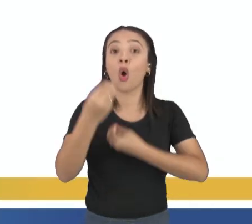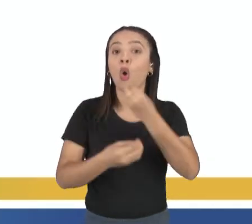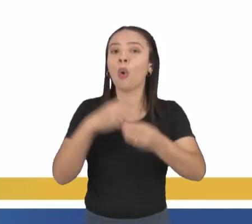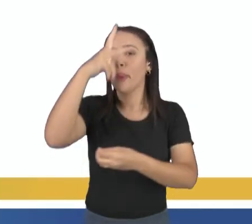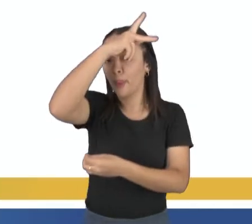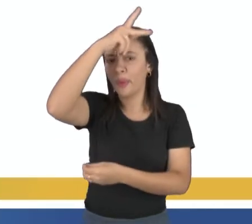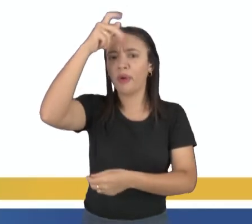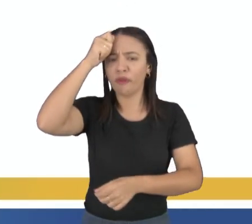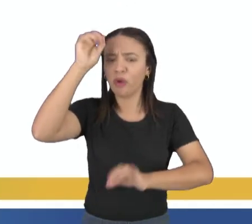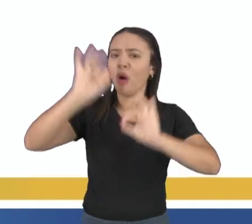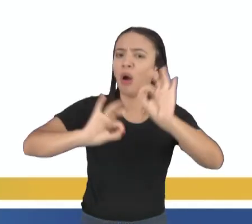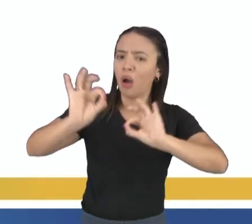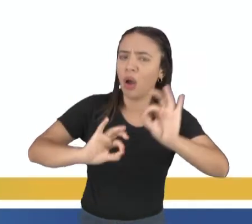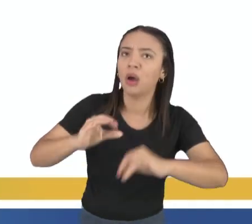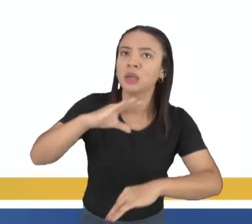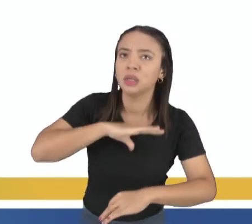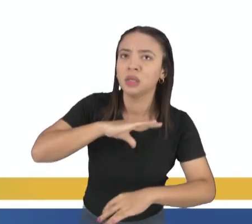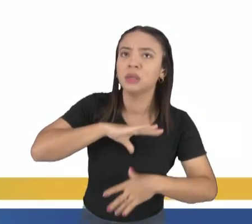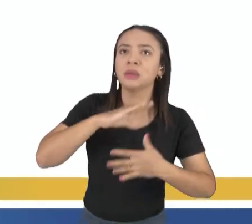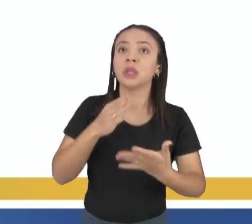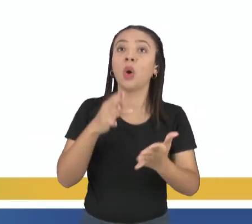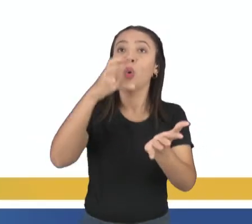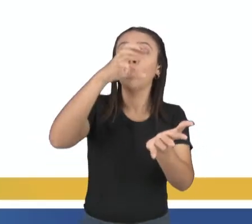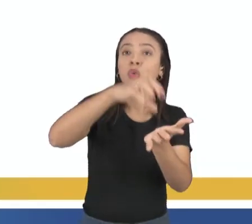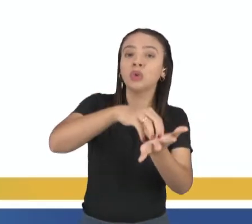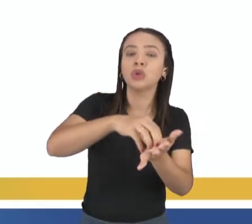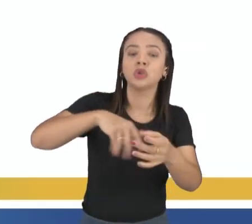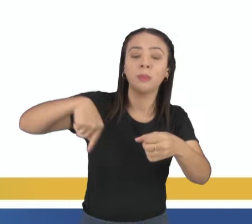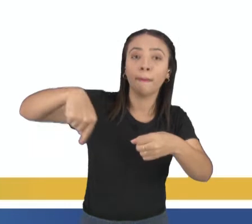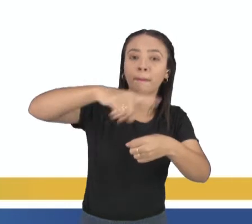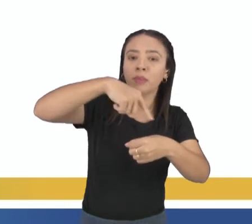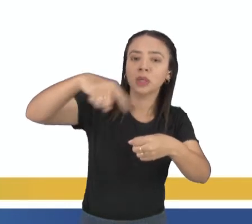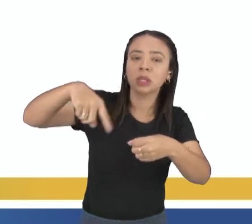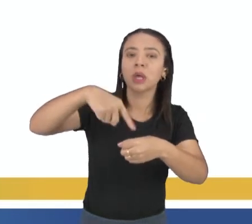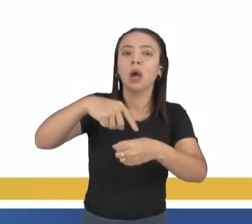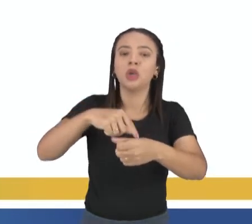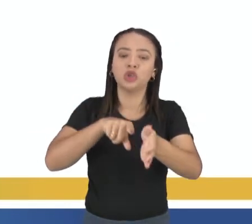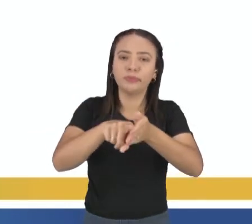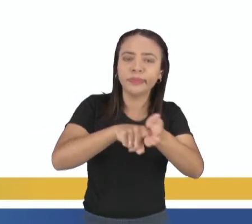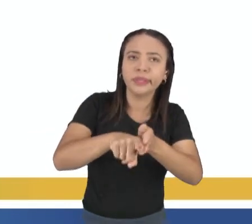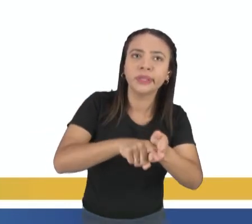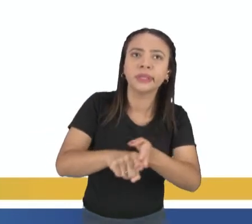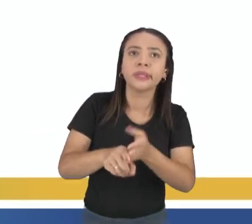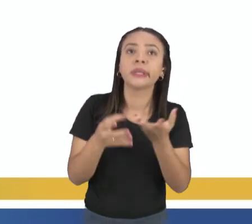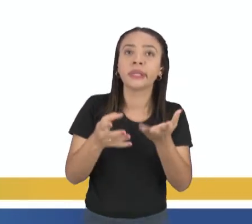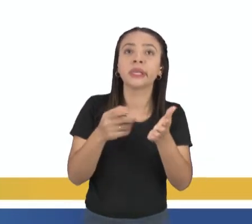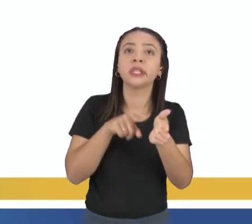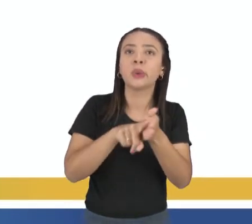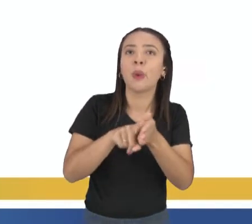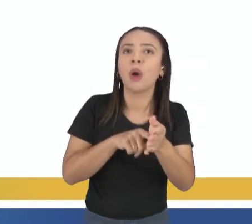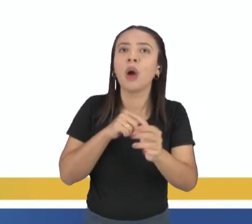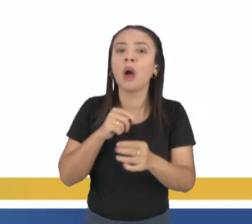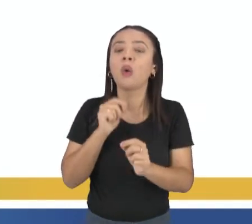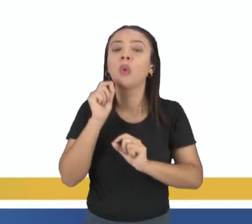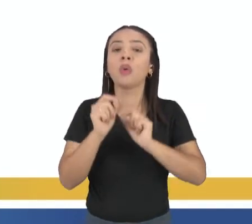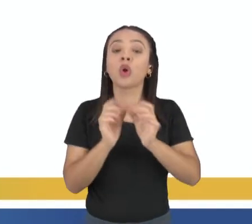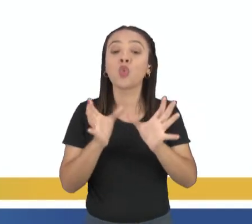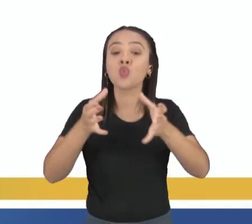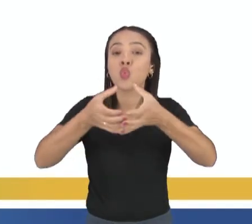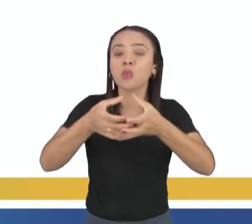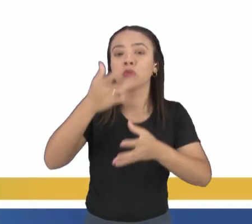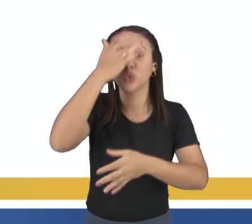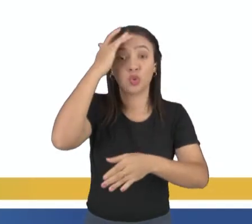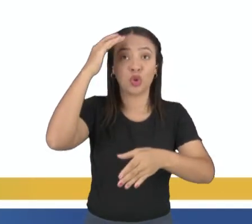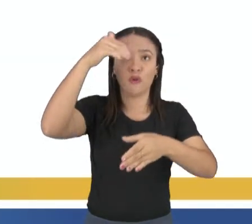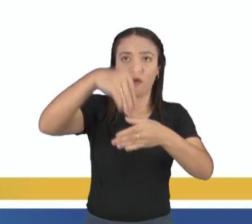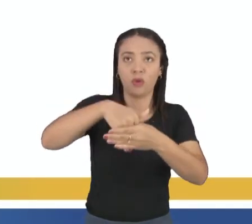uma certa cidade, o Instituto Municipal de Pesquisas Estatísticas decidiu consultar uma amostra de eleitores da cidade.